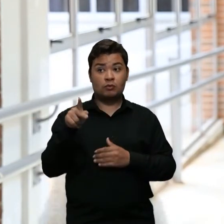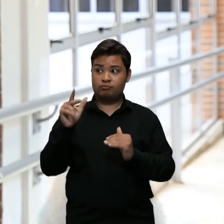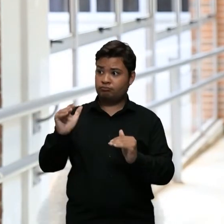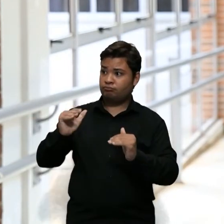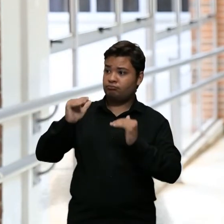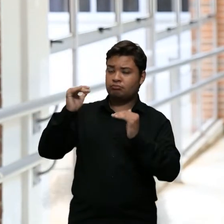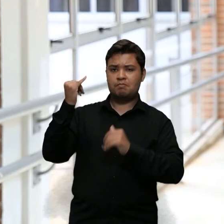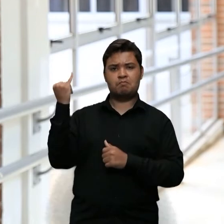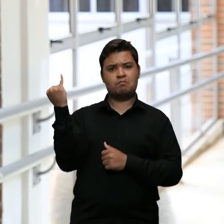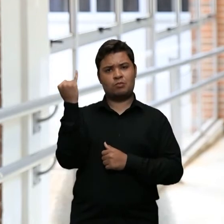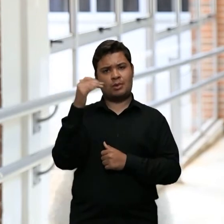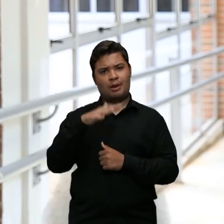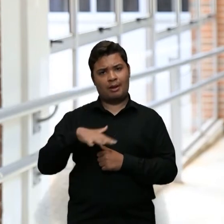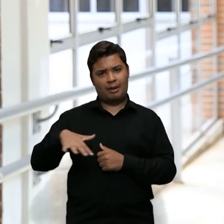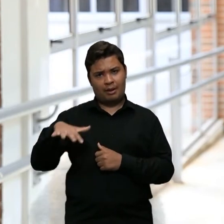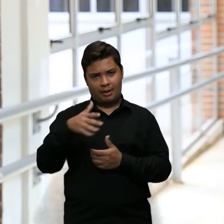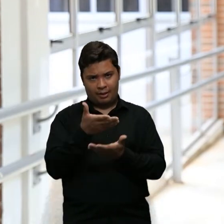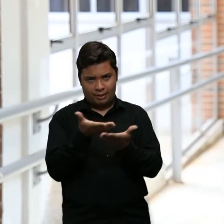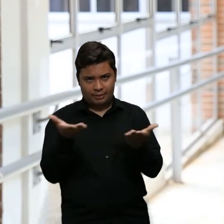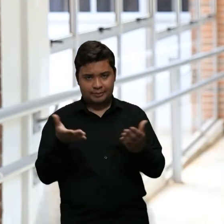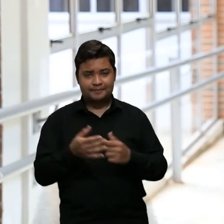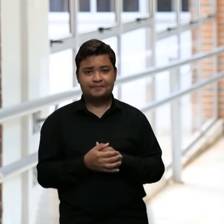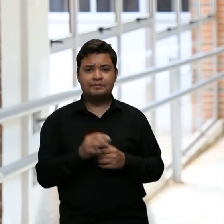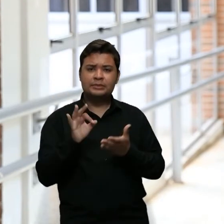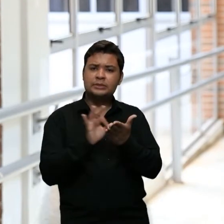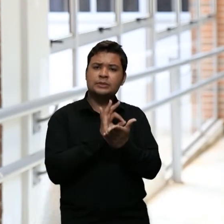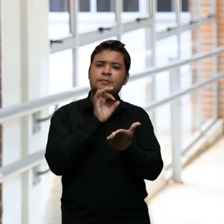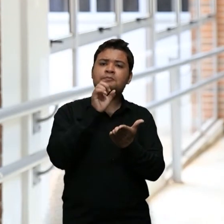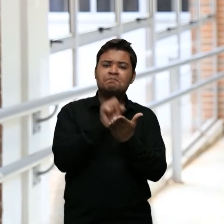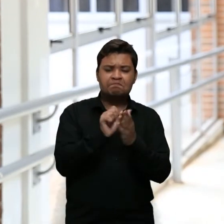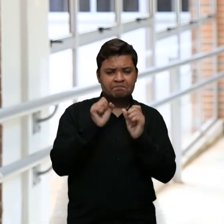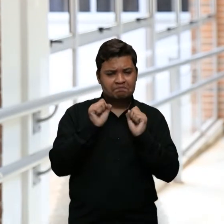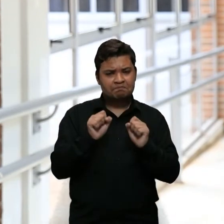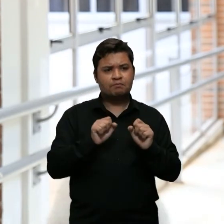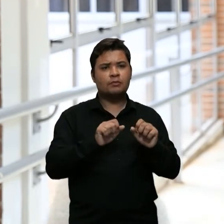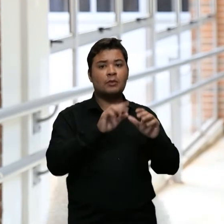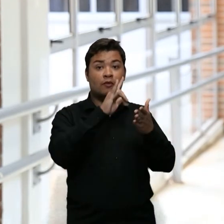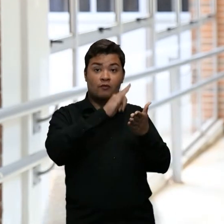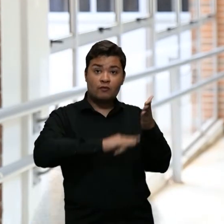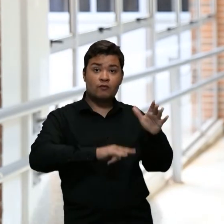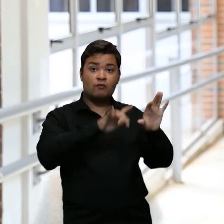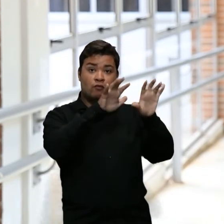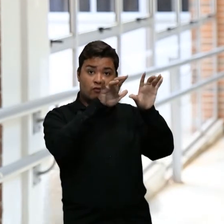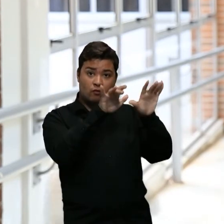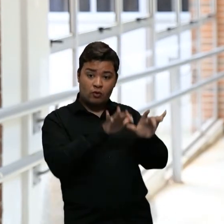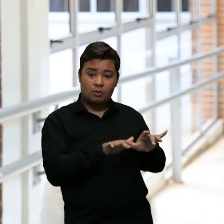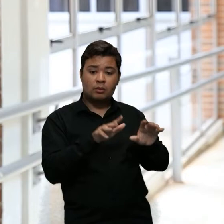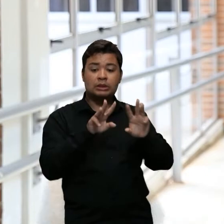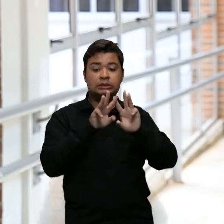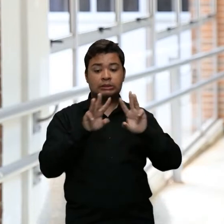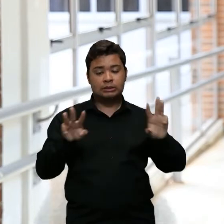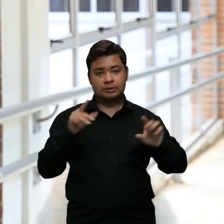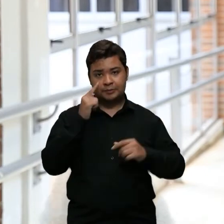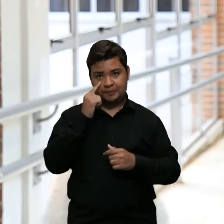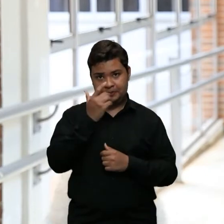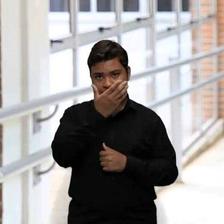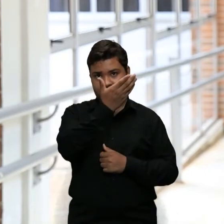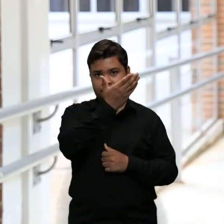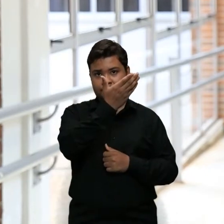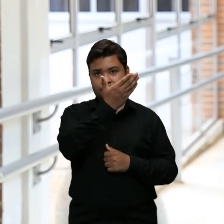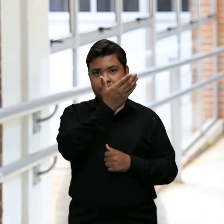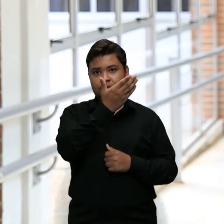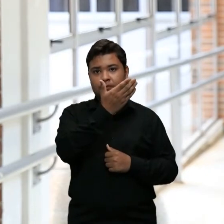importantes na área. As inscrições podem ser feitas por um formulário encontrado no site